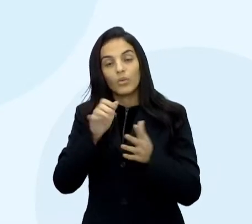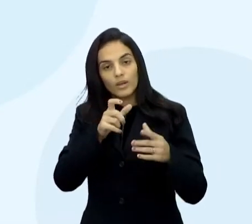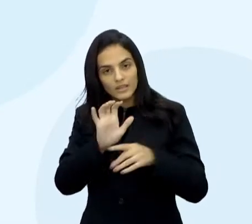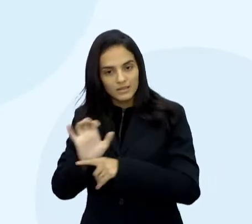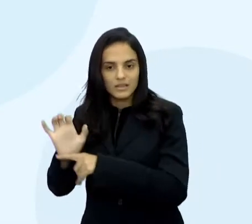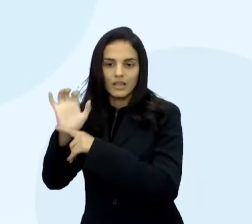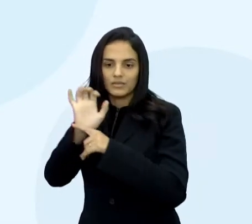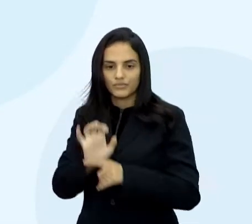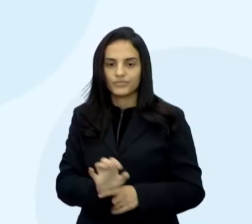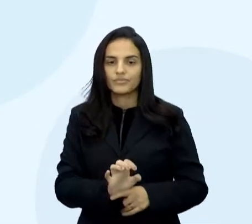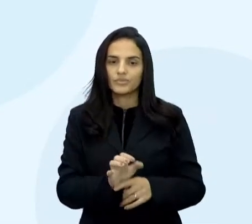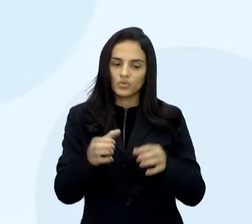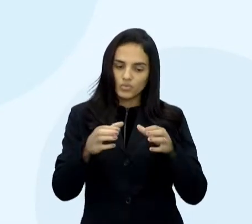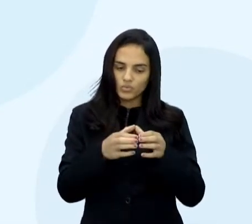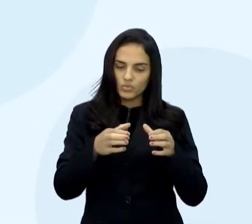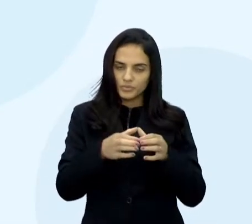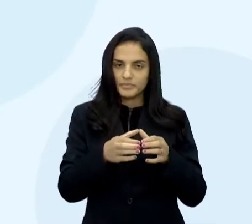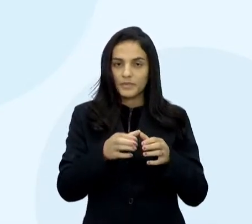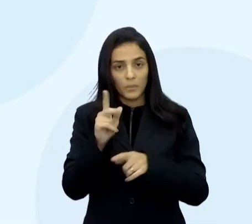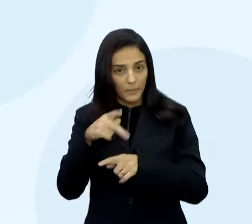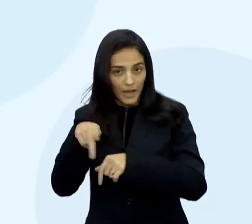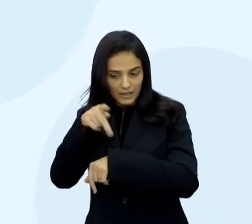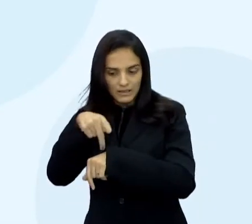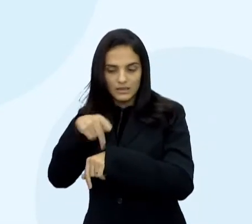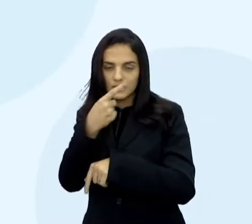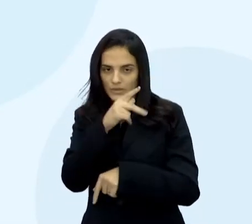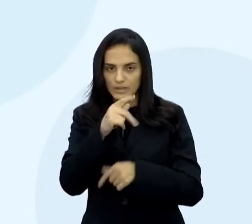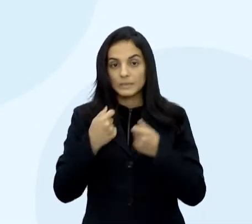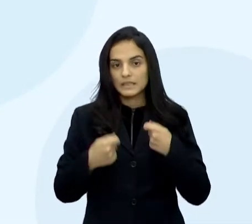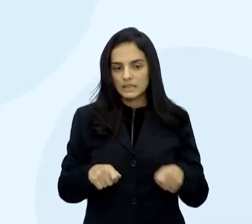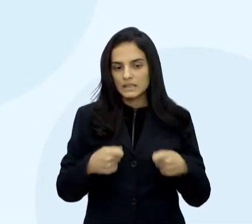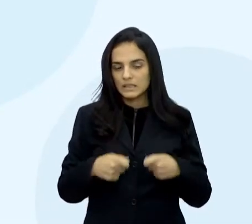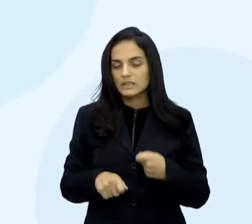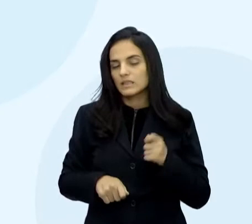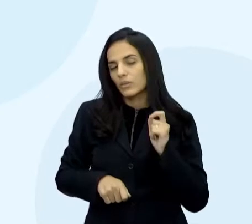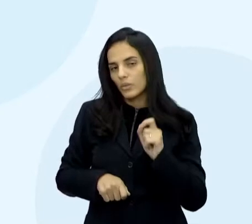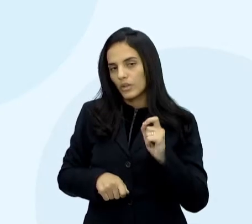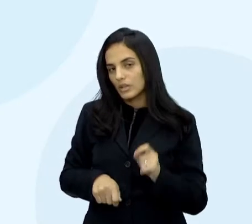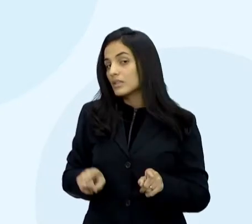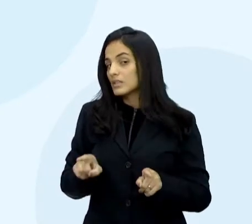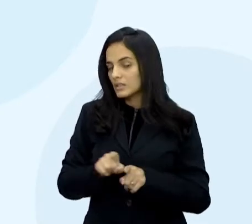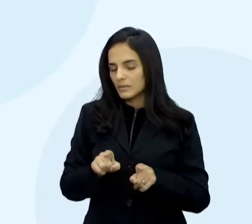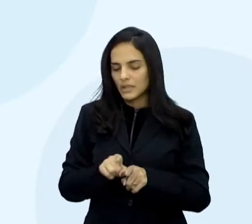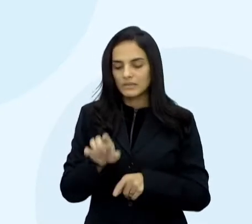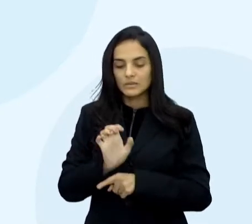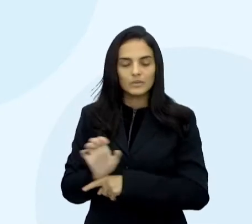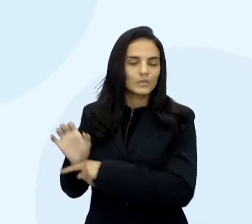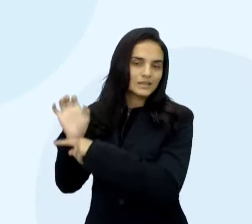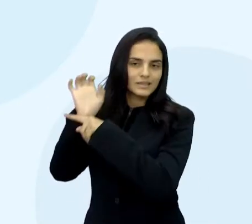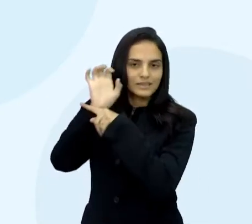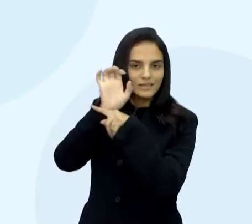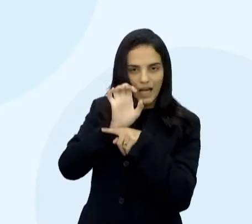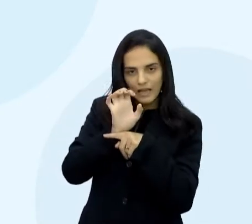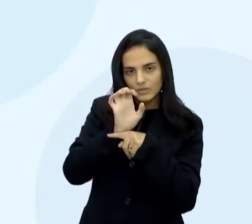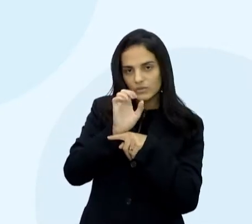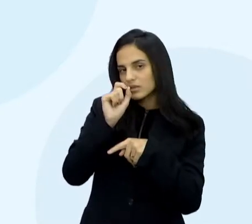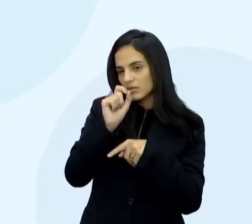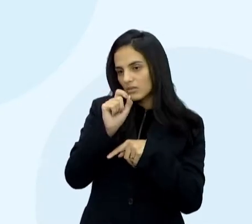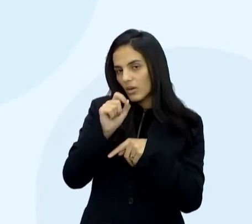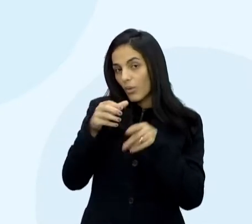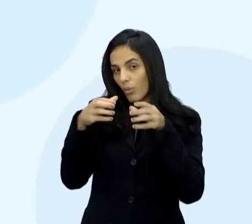Estado. Então, para você ter um país, você precisa também de um Estado com E maiúsculo, que é